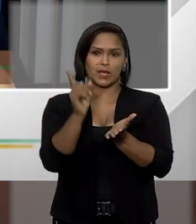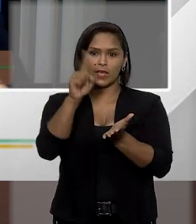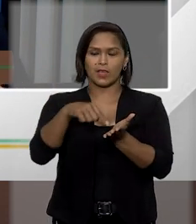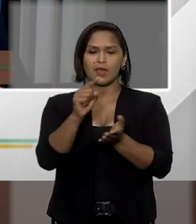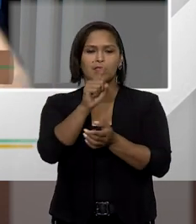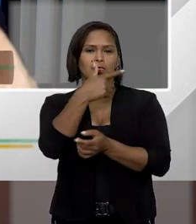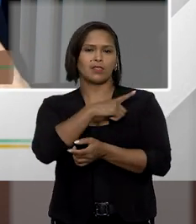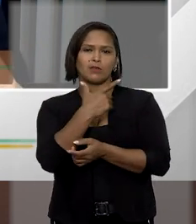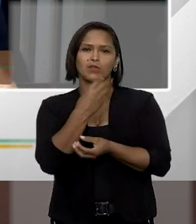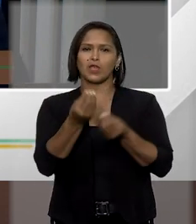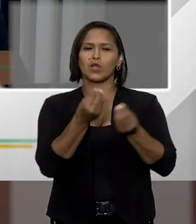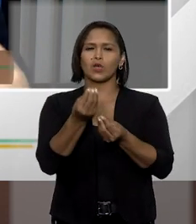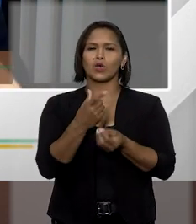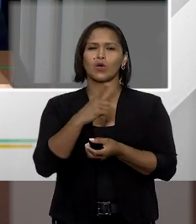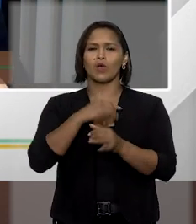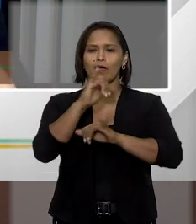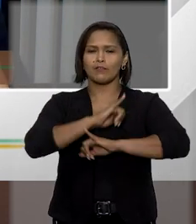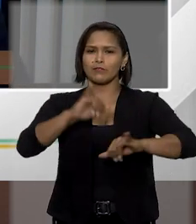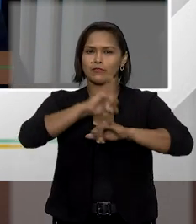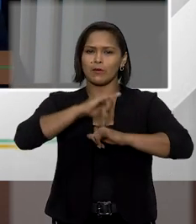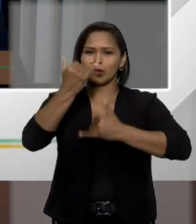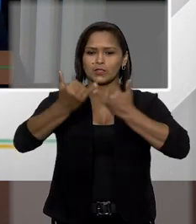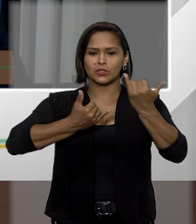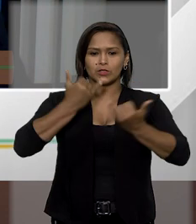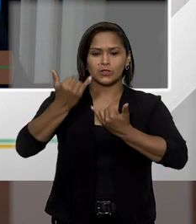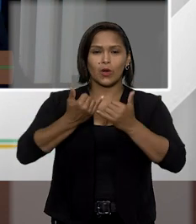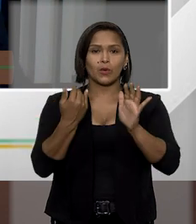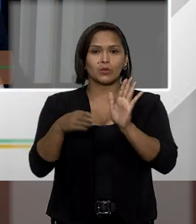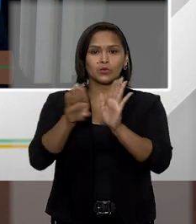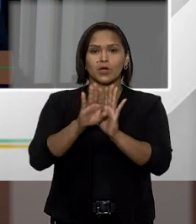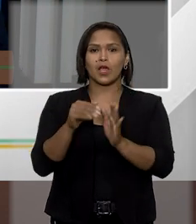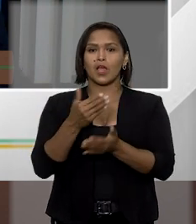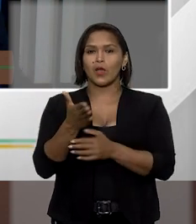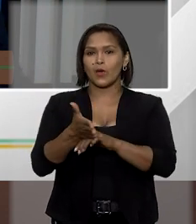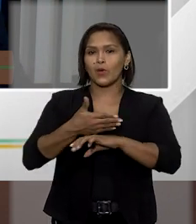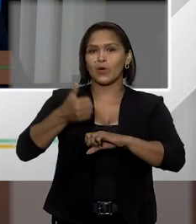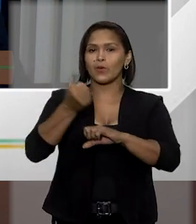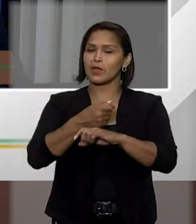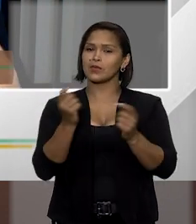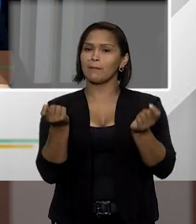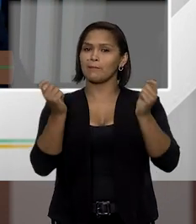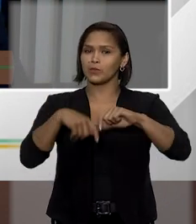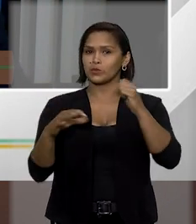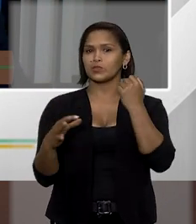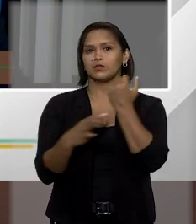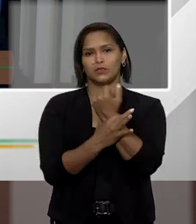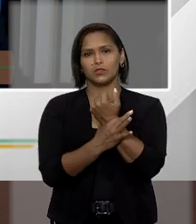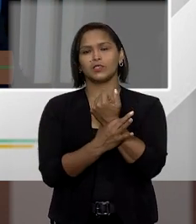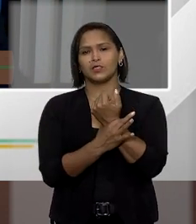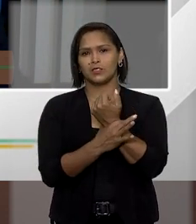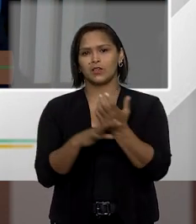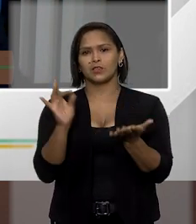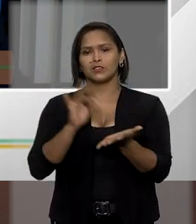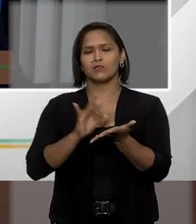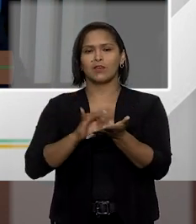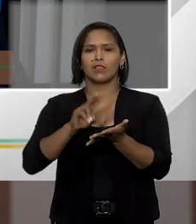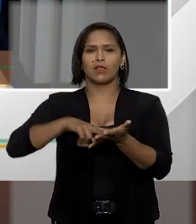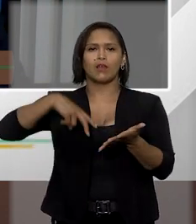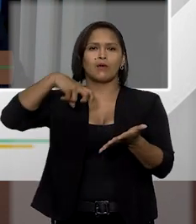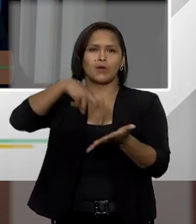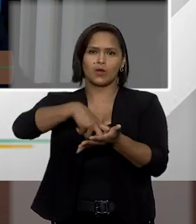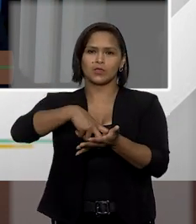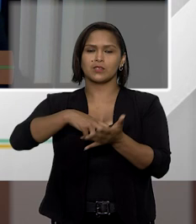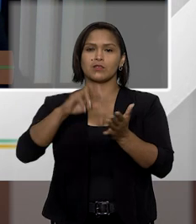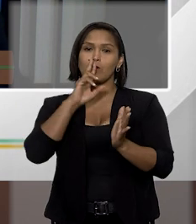ele, não há como obter informações a tempo ou numa qualidade tal capaz de assegurar uma efetiva condenação,